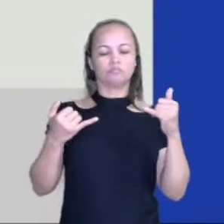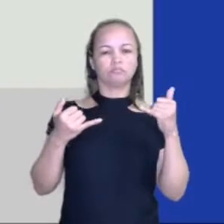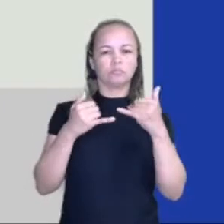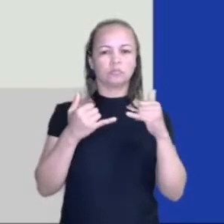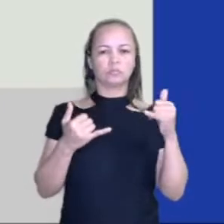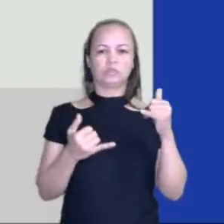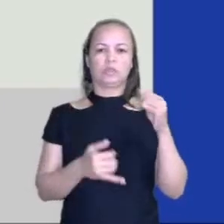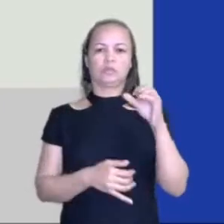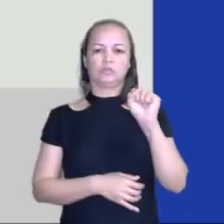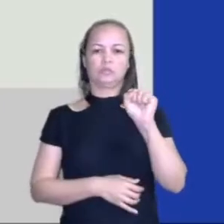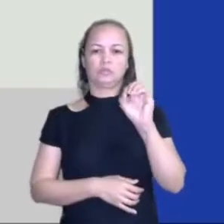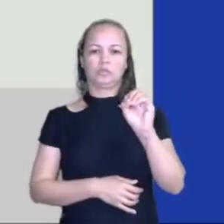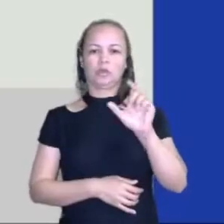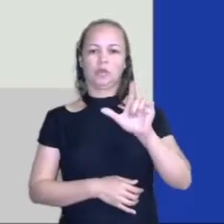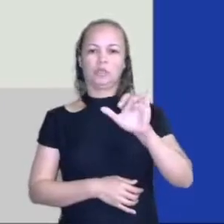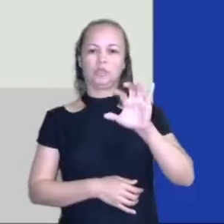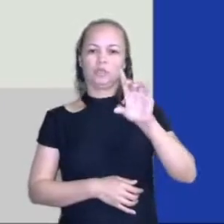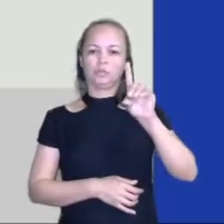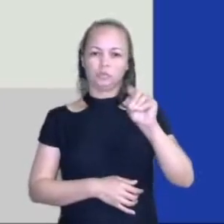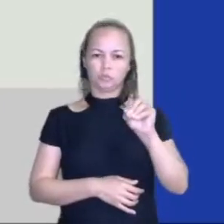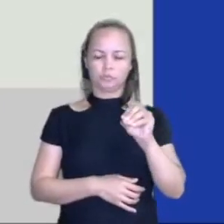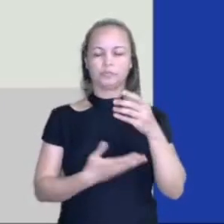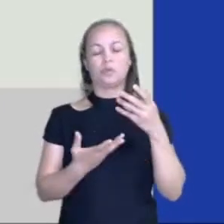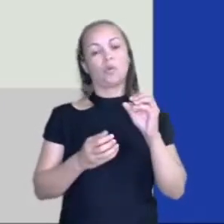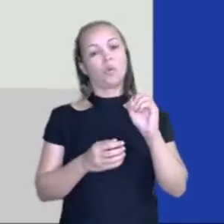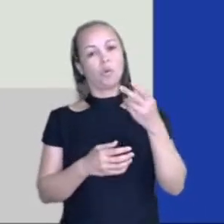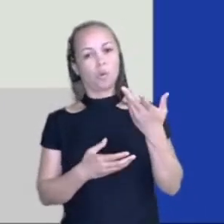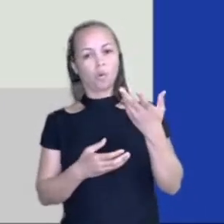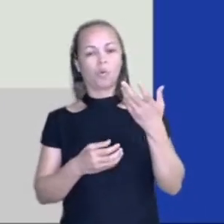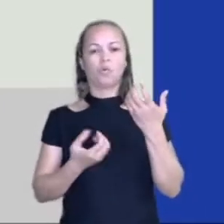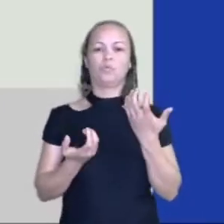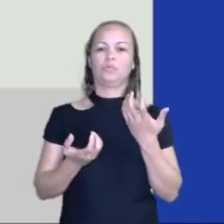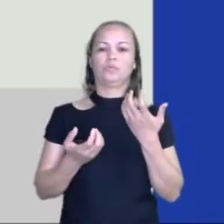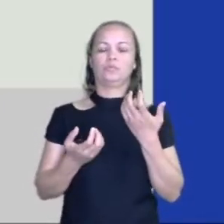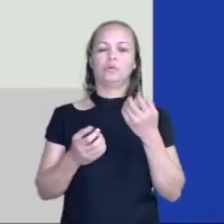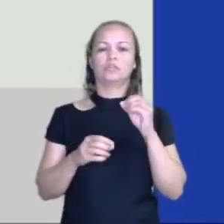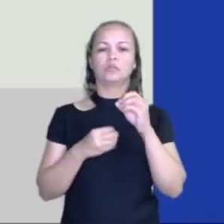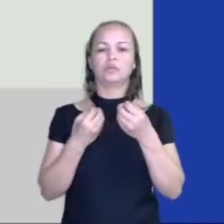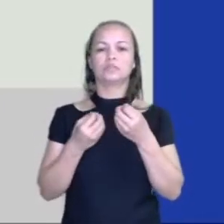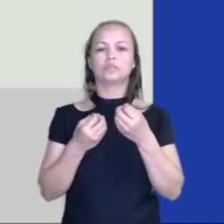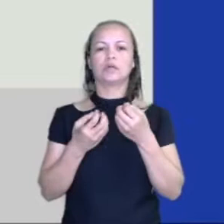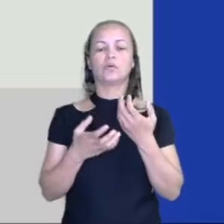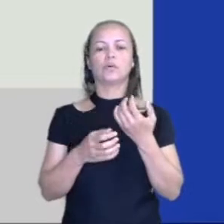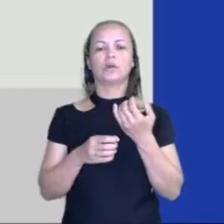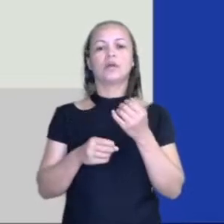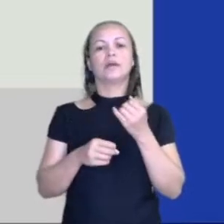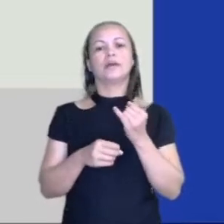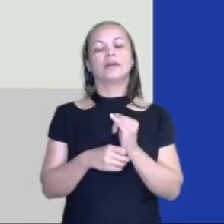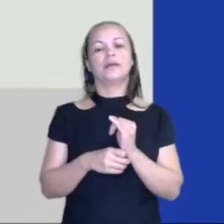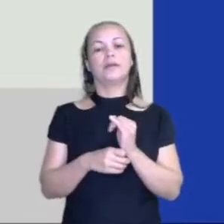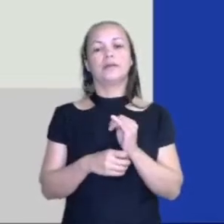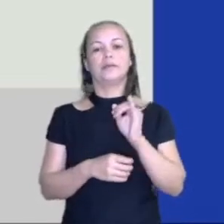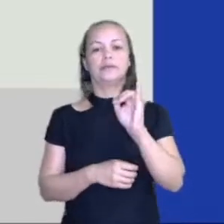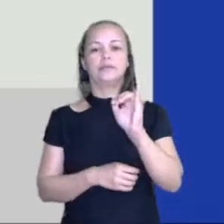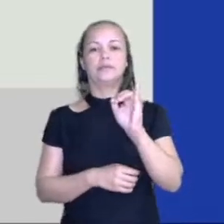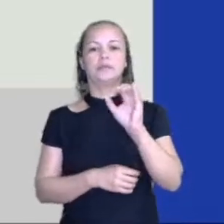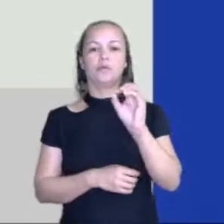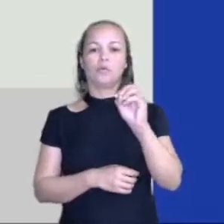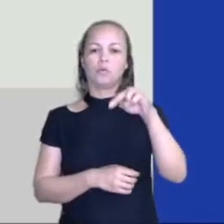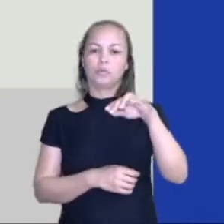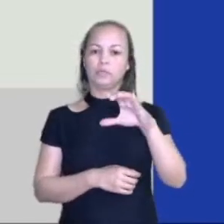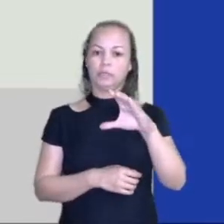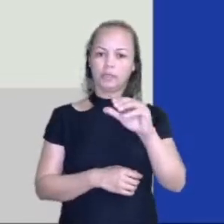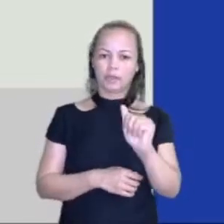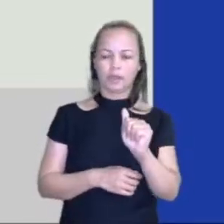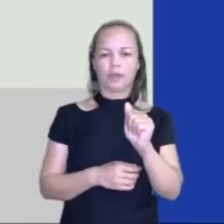elétrico sólido tá o uma solução e única solução de bateria e